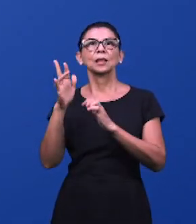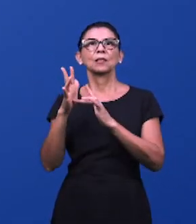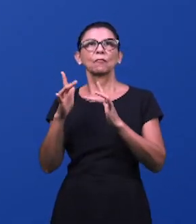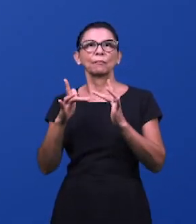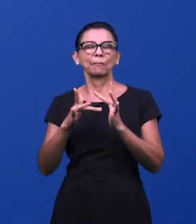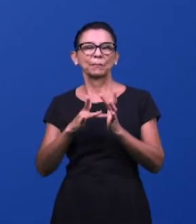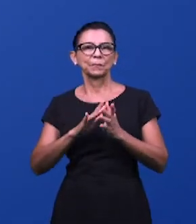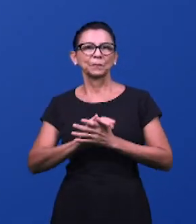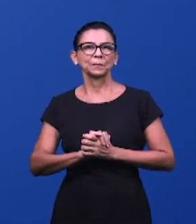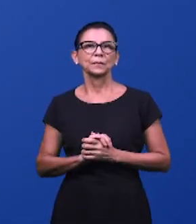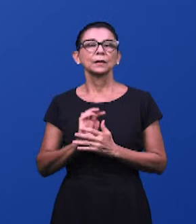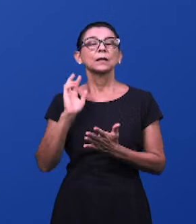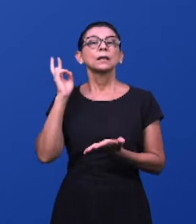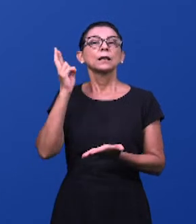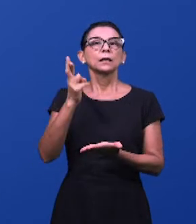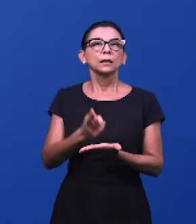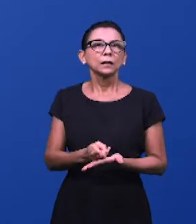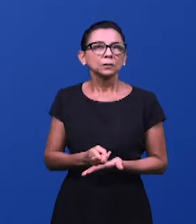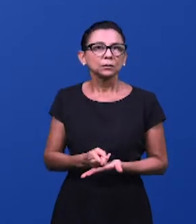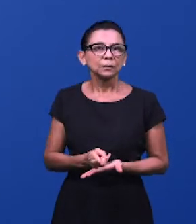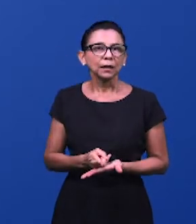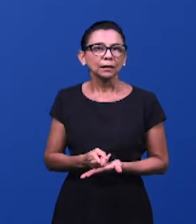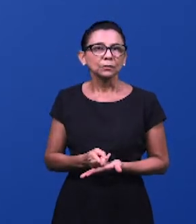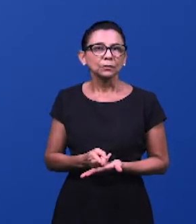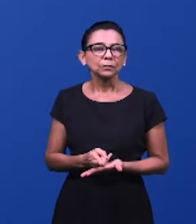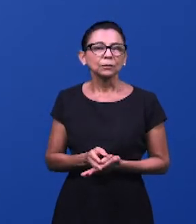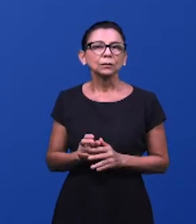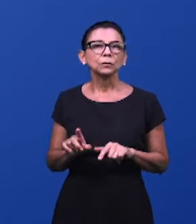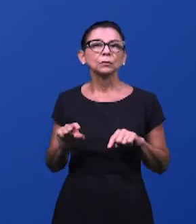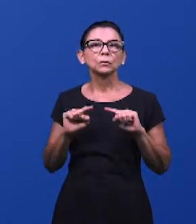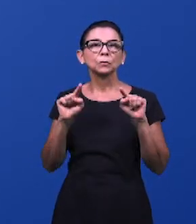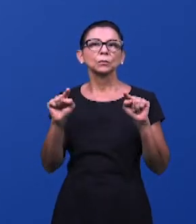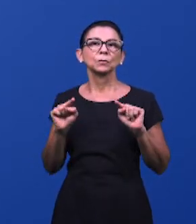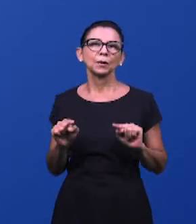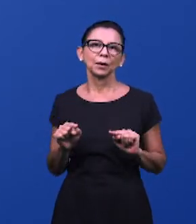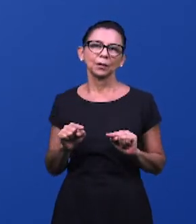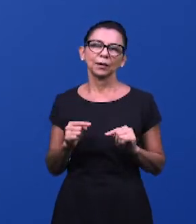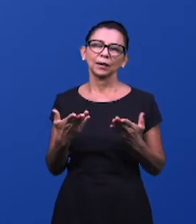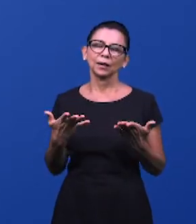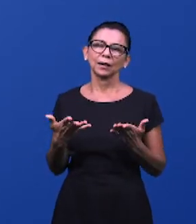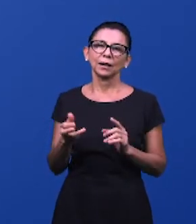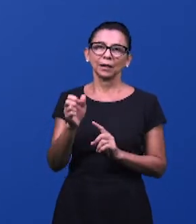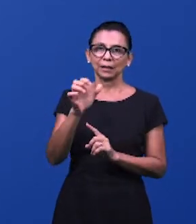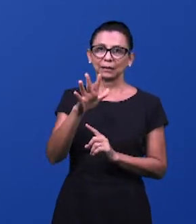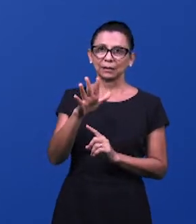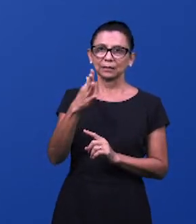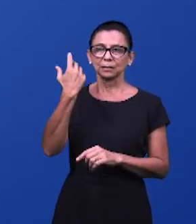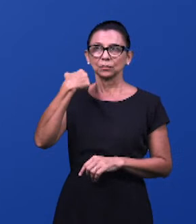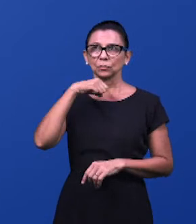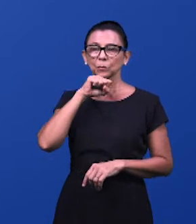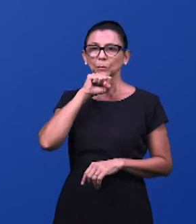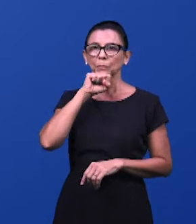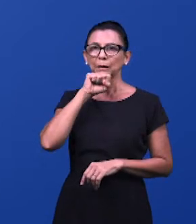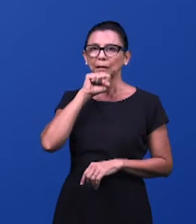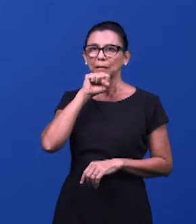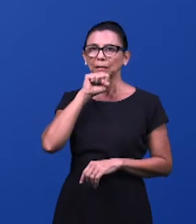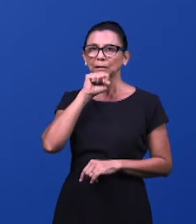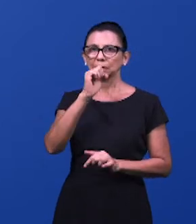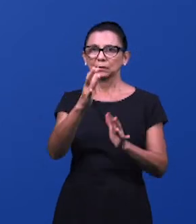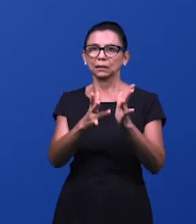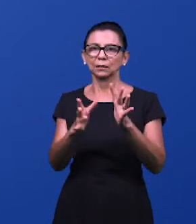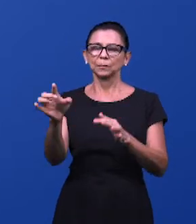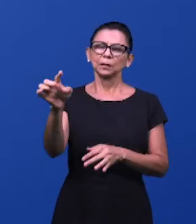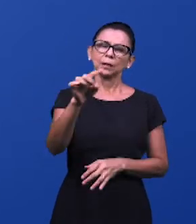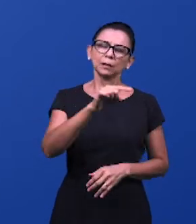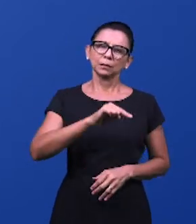da cruz é um benefício, ou seja, um favor da graça do Pai destinado a todos os